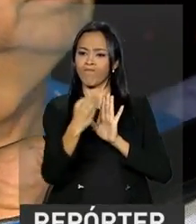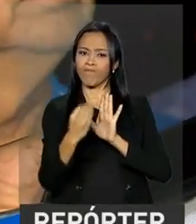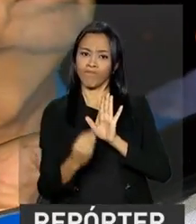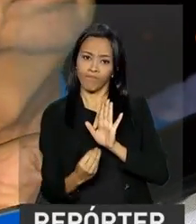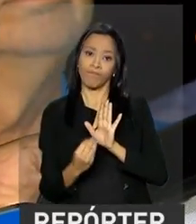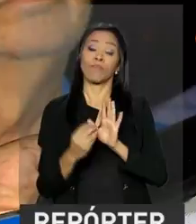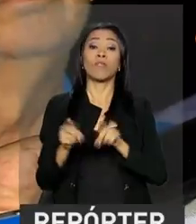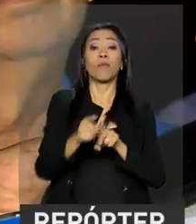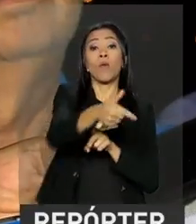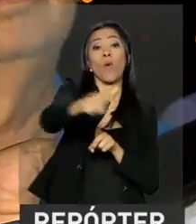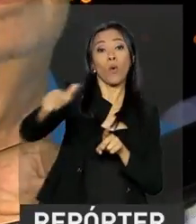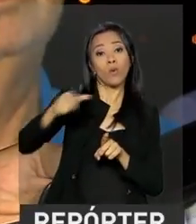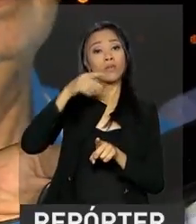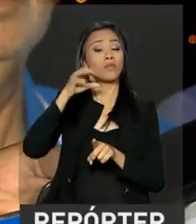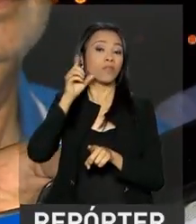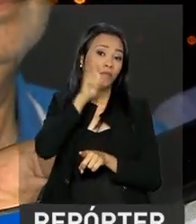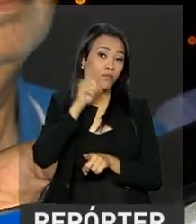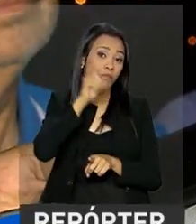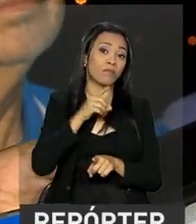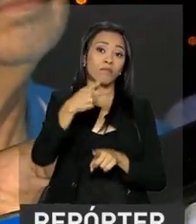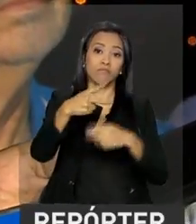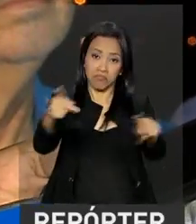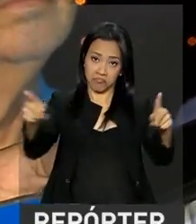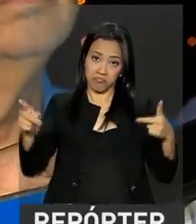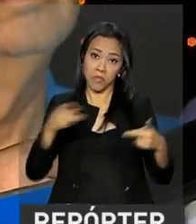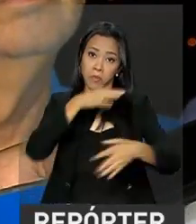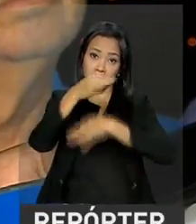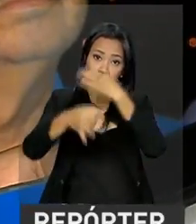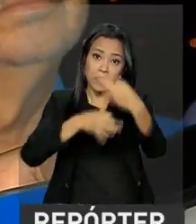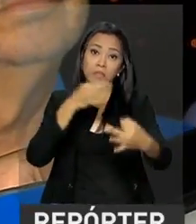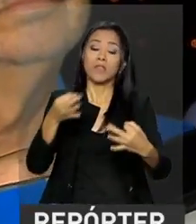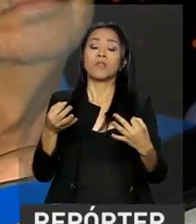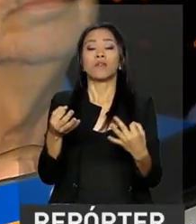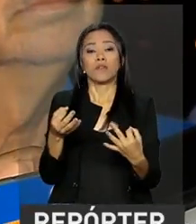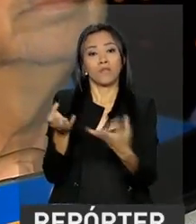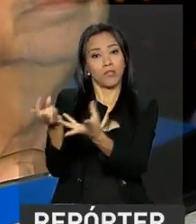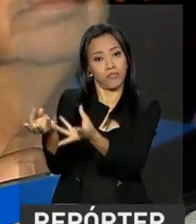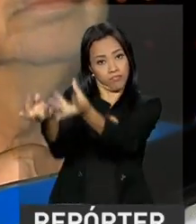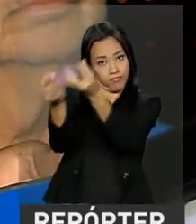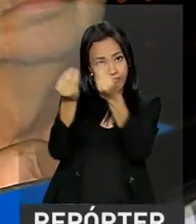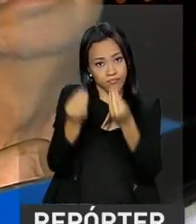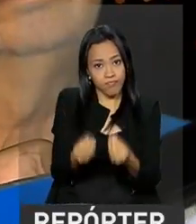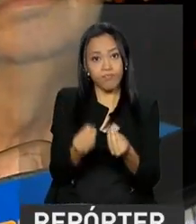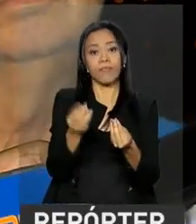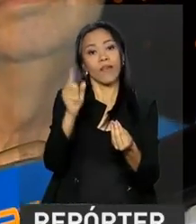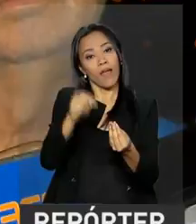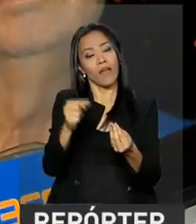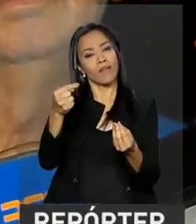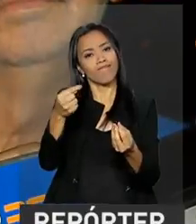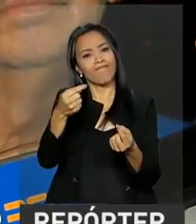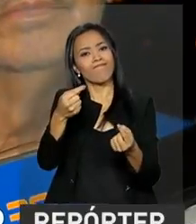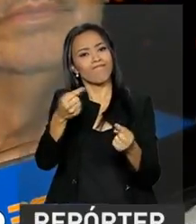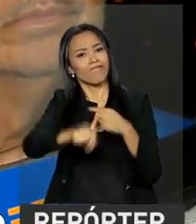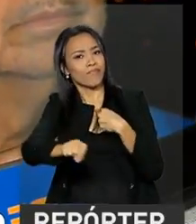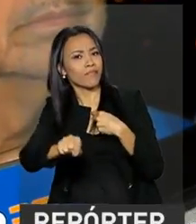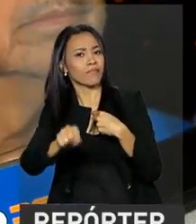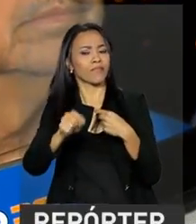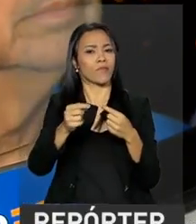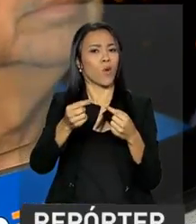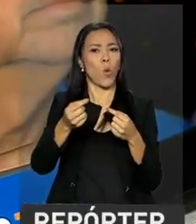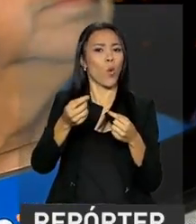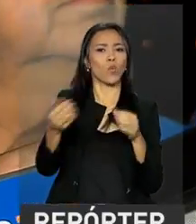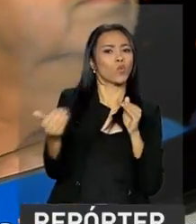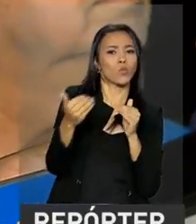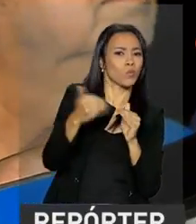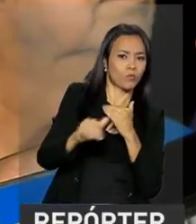sua base a opinião a o recado dizendo aquilo que cabia que não cabia na pec sem